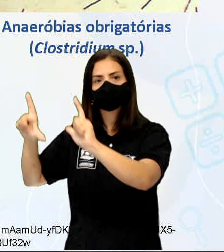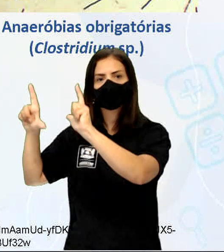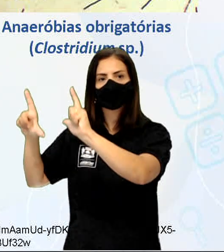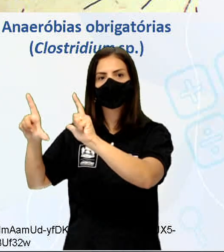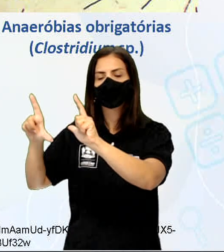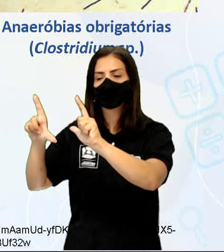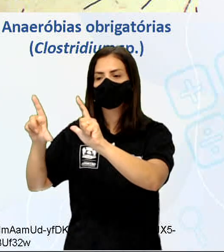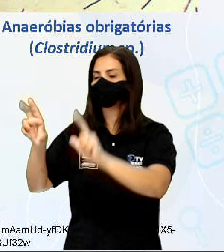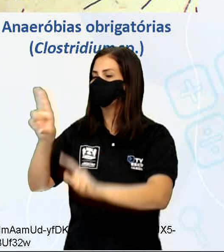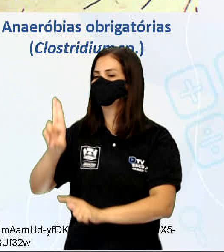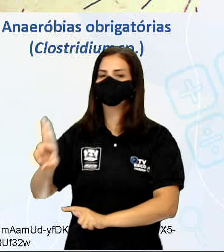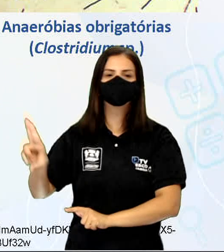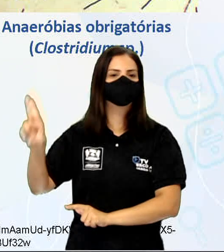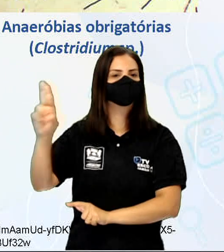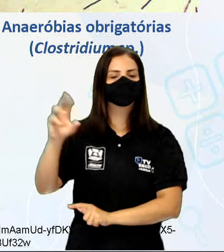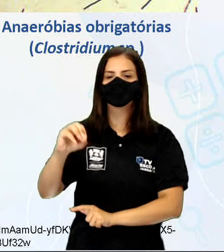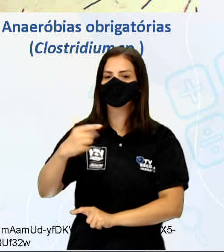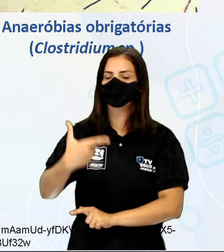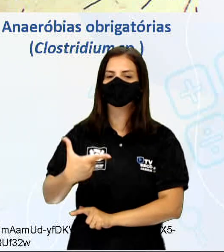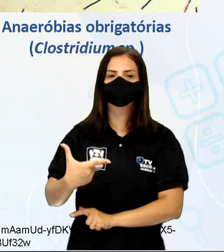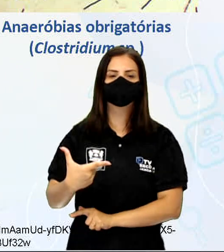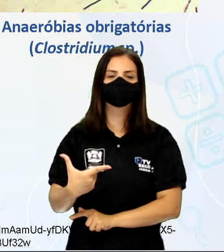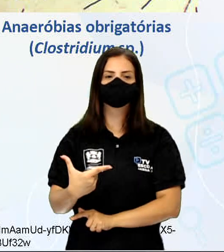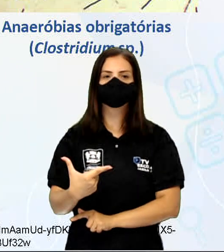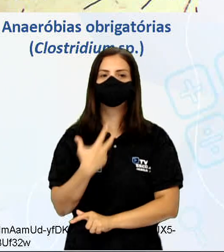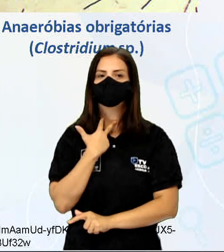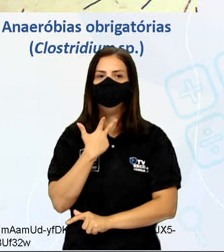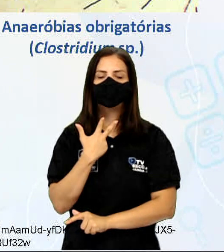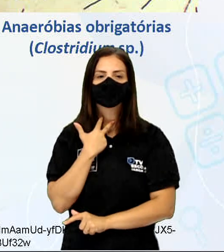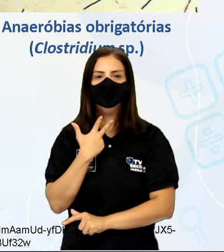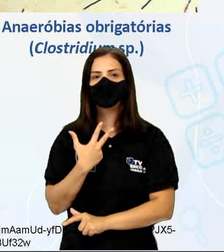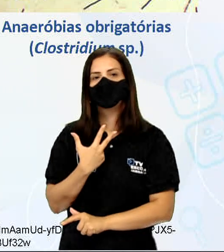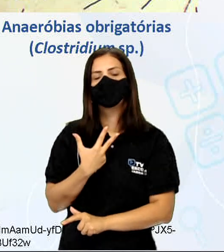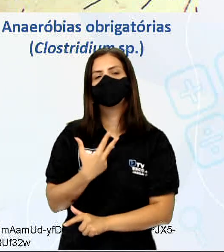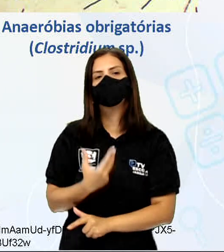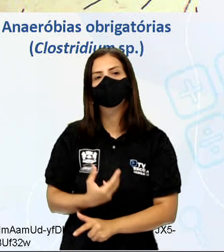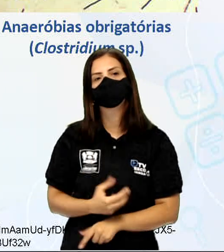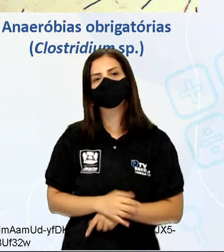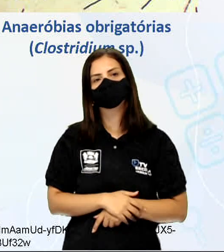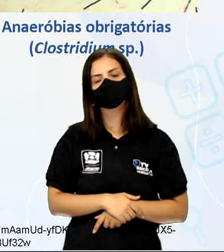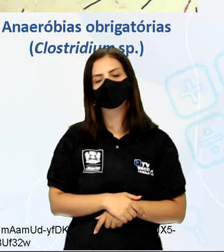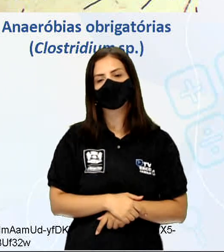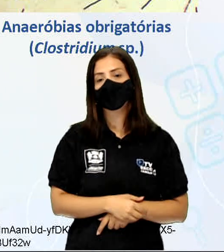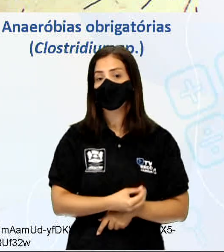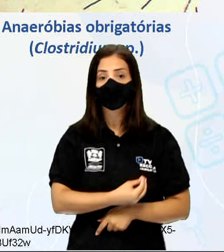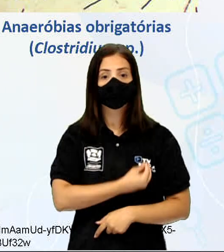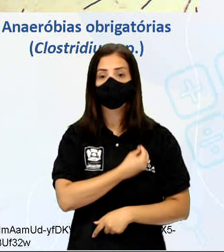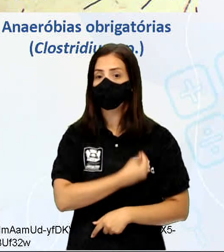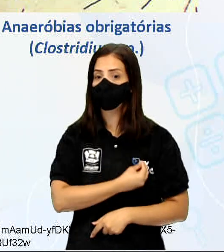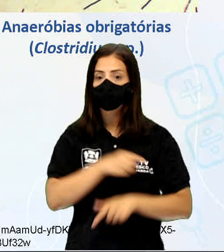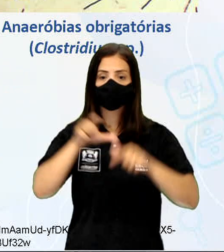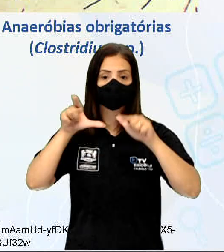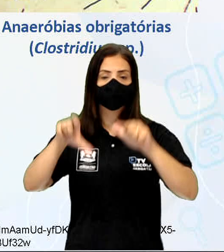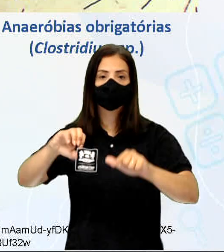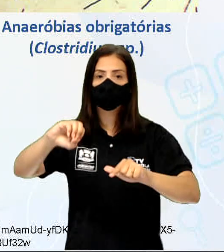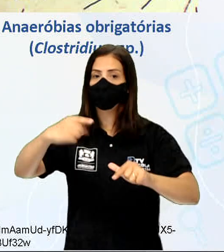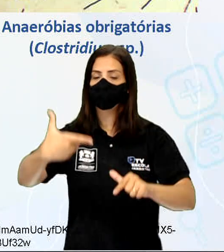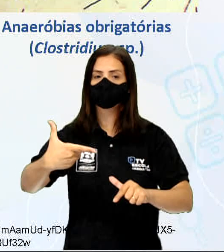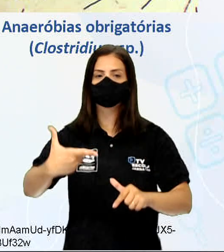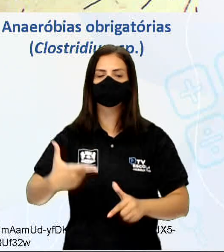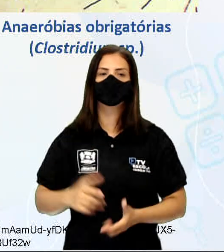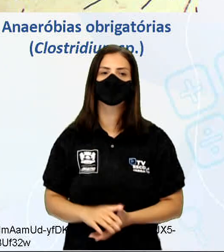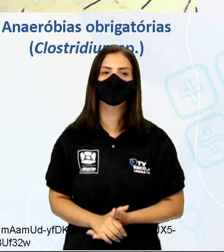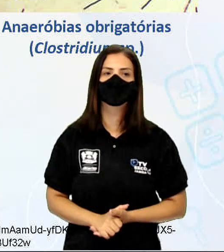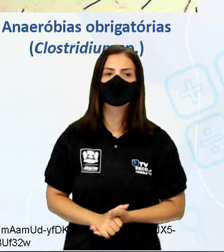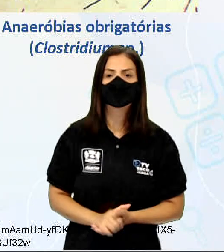utilizam oxigênio. Não vivem, inclusive, muito tempo em ambiente rico em oxigênio. Então, se esses organismos não